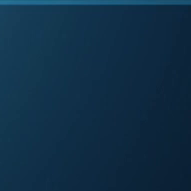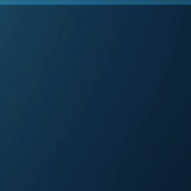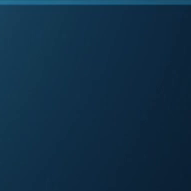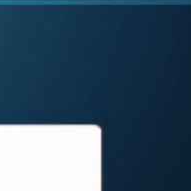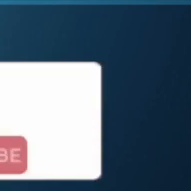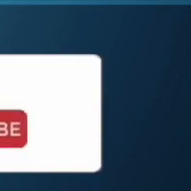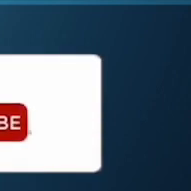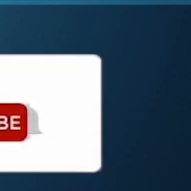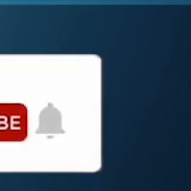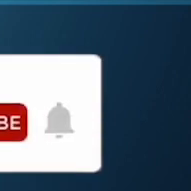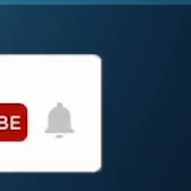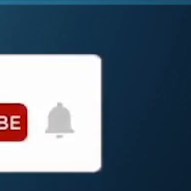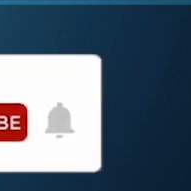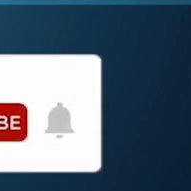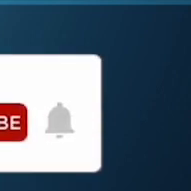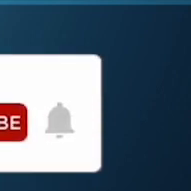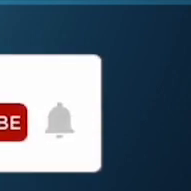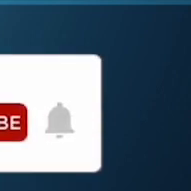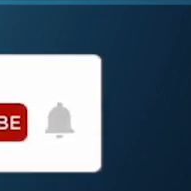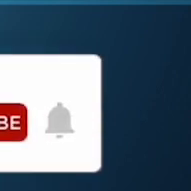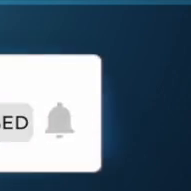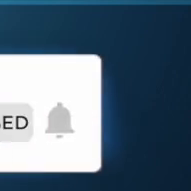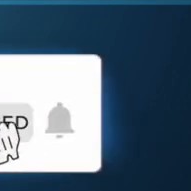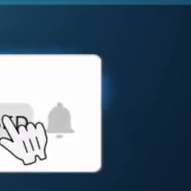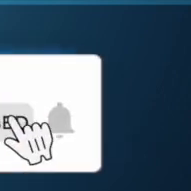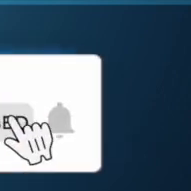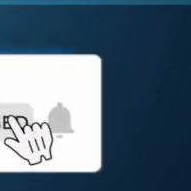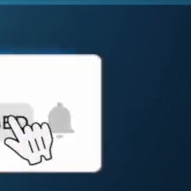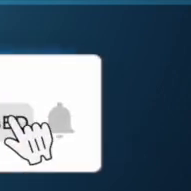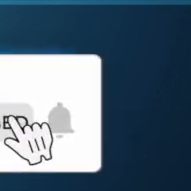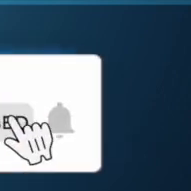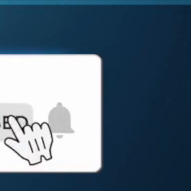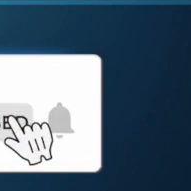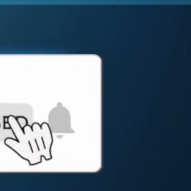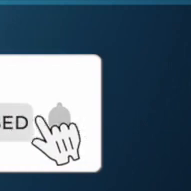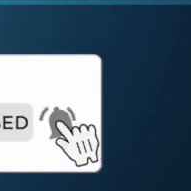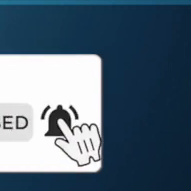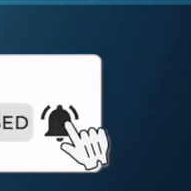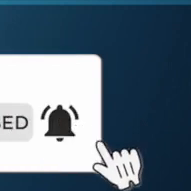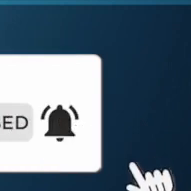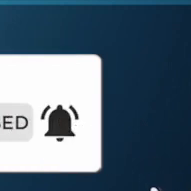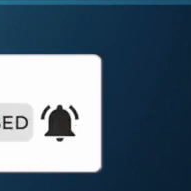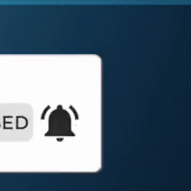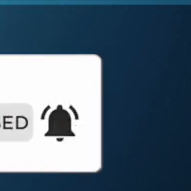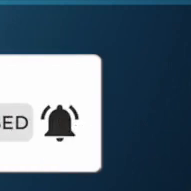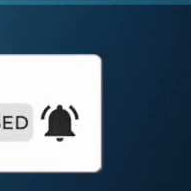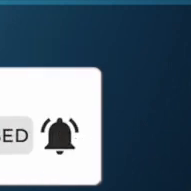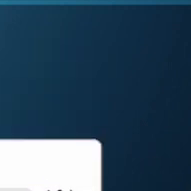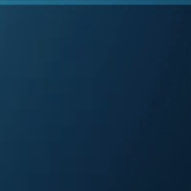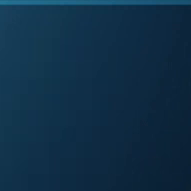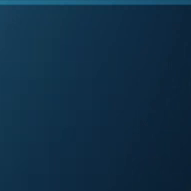informação factuais no atuais, keta haluha inscreva iha canal RTTL, hanehang butão